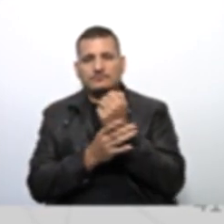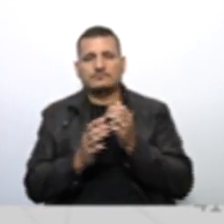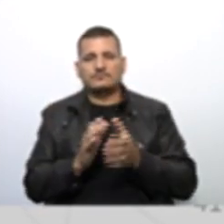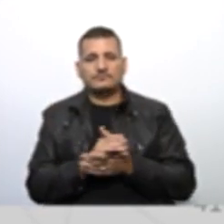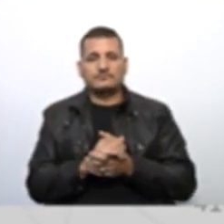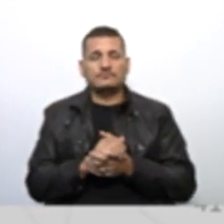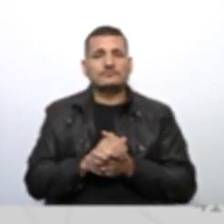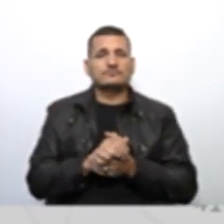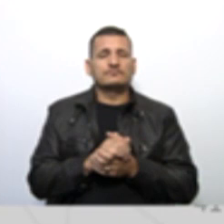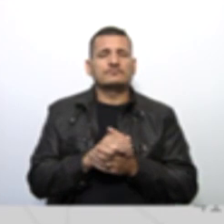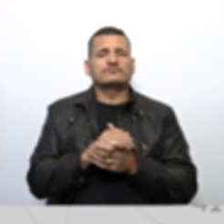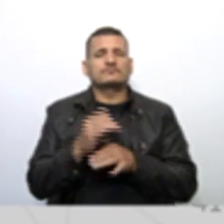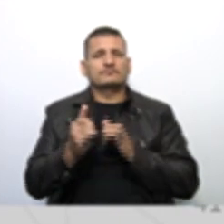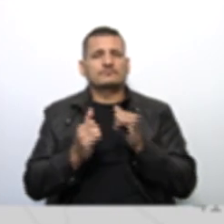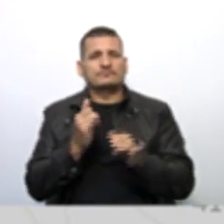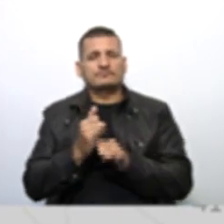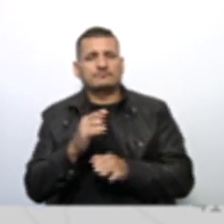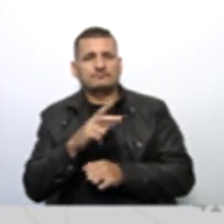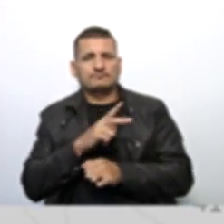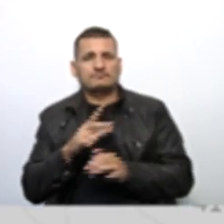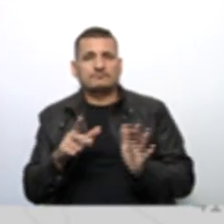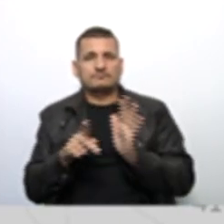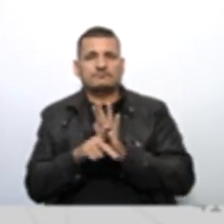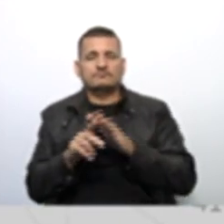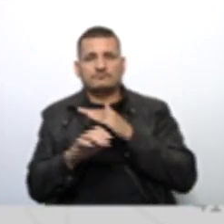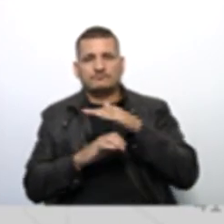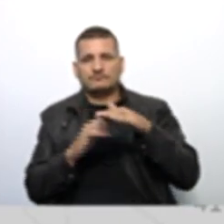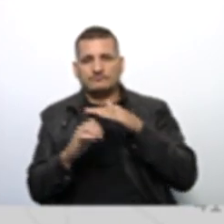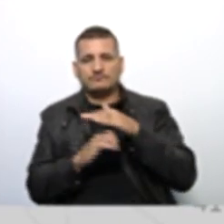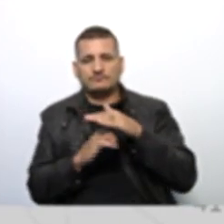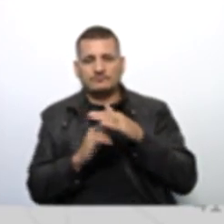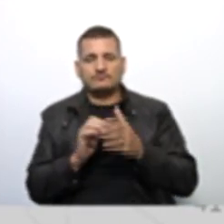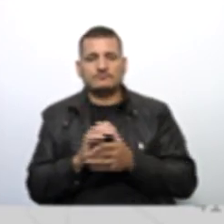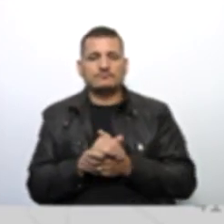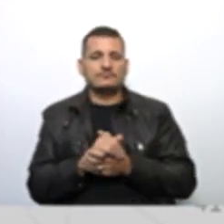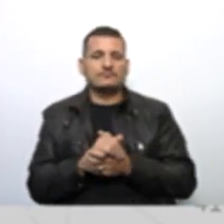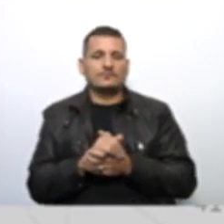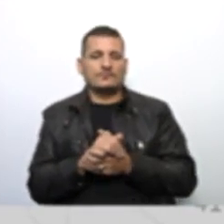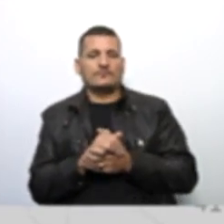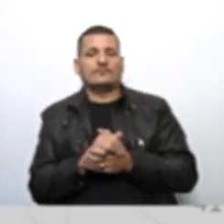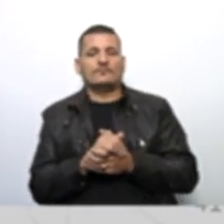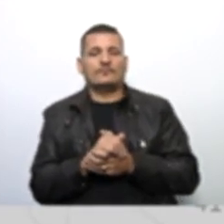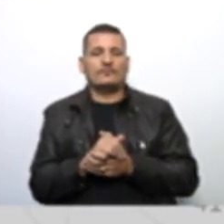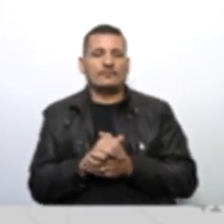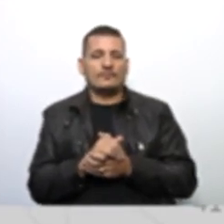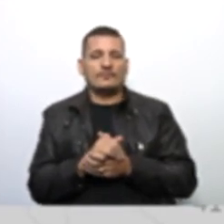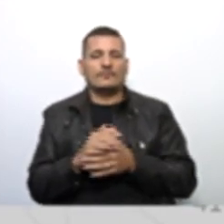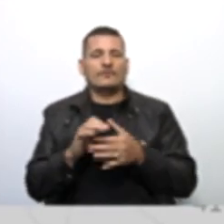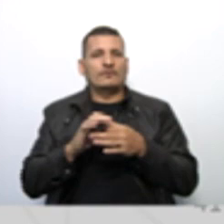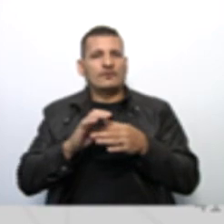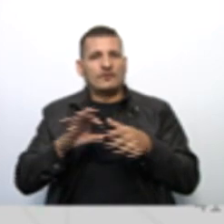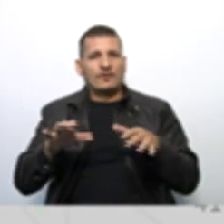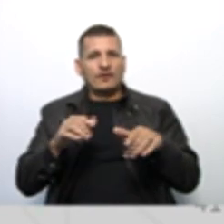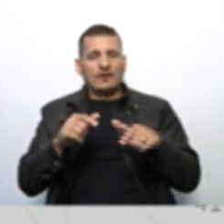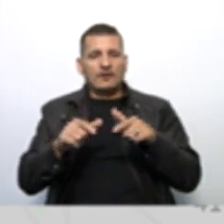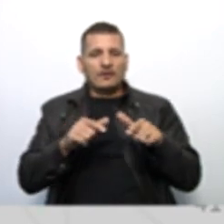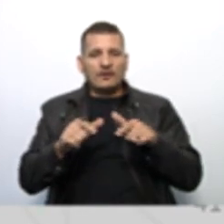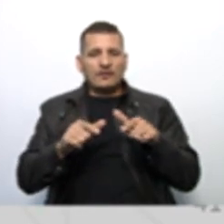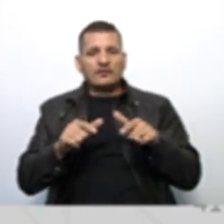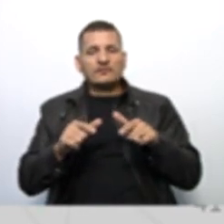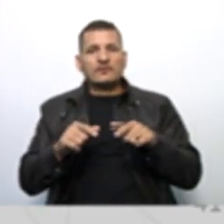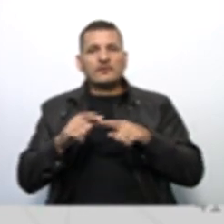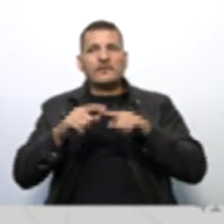a intranet é a rede corporativa, pessoal, de uma empresa, a rede interna que disponibiliza os serviços